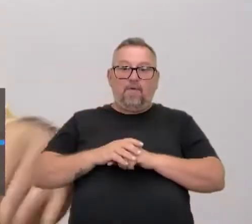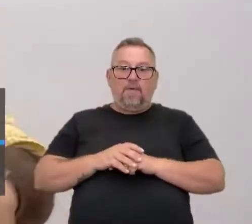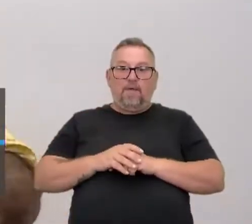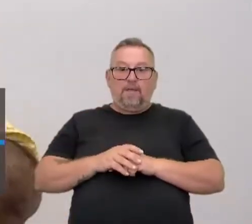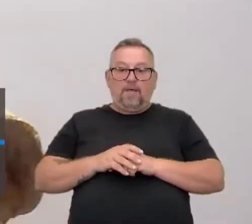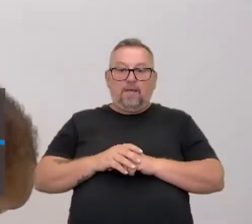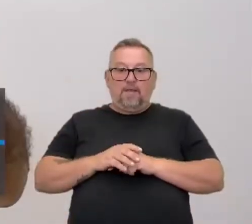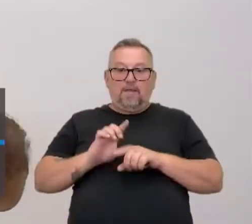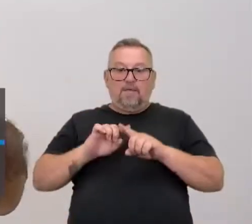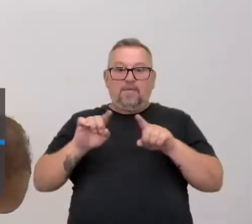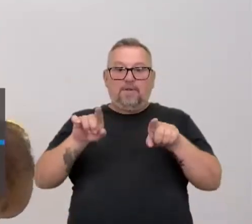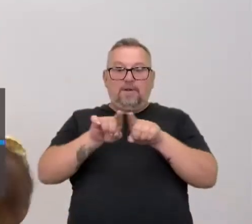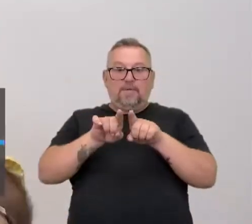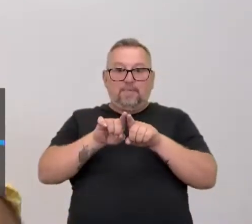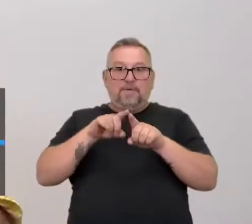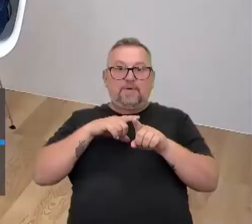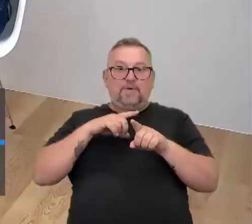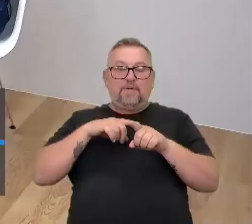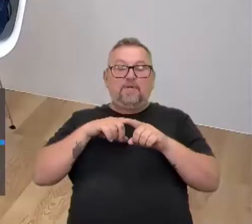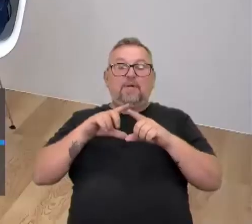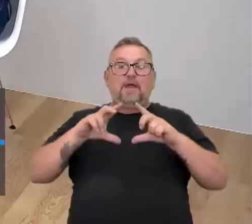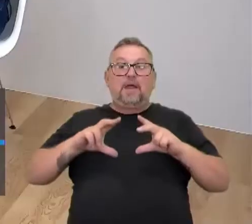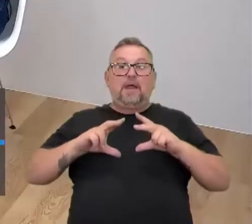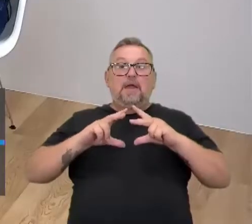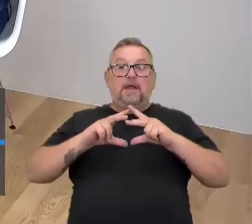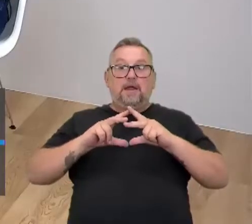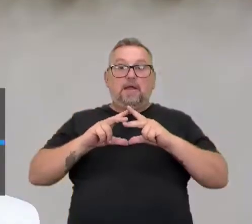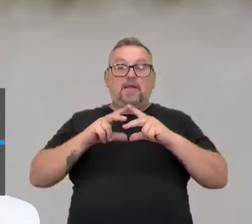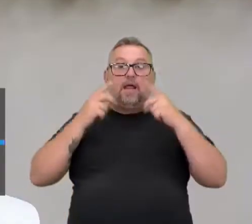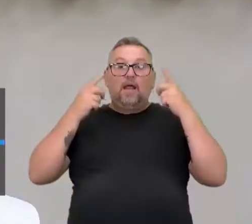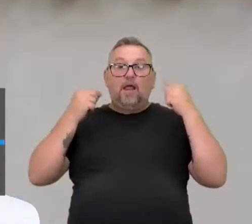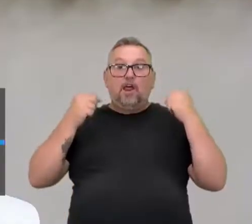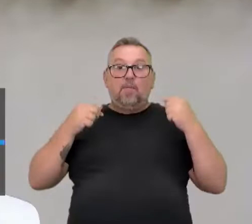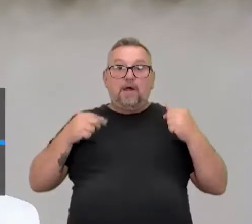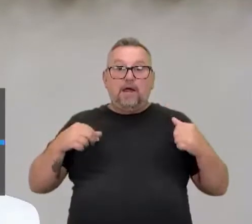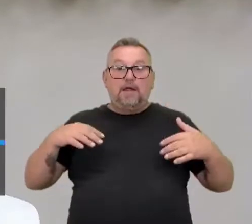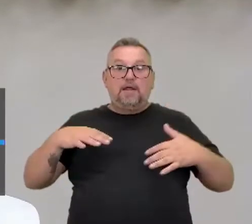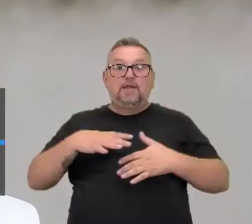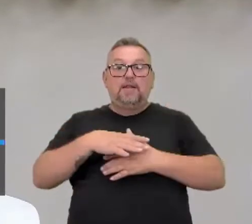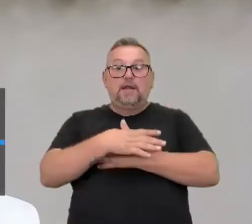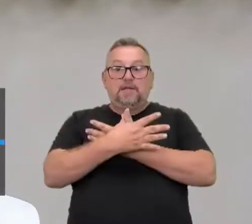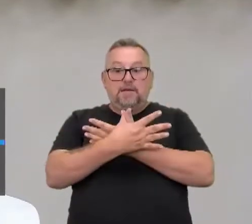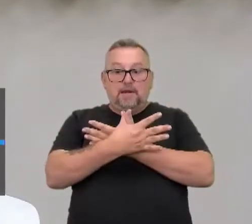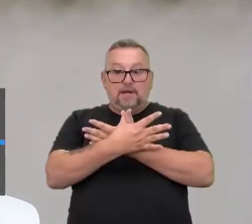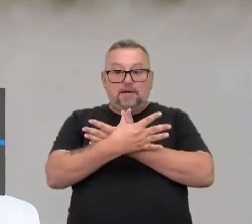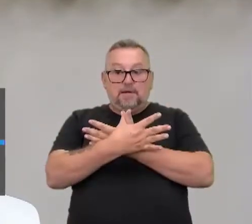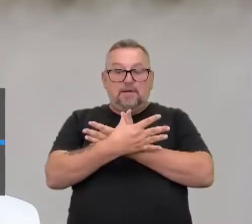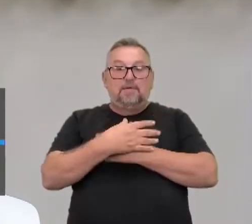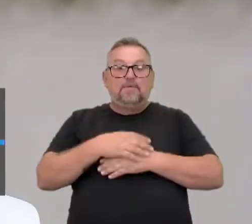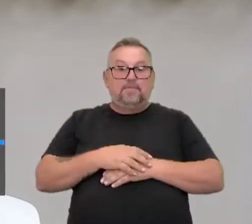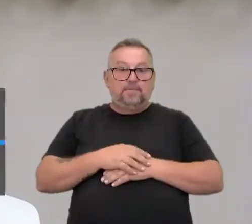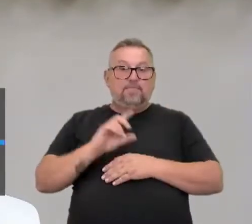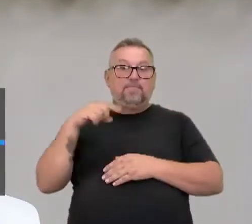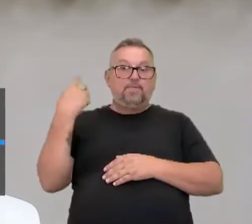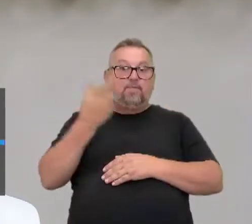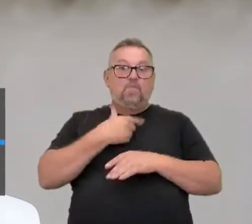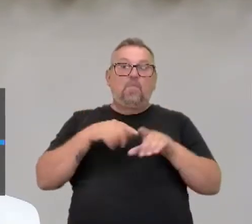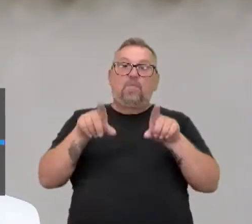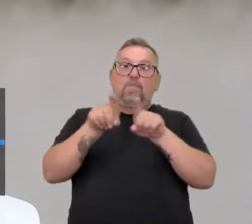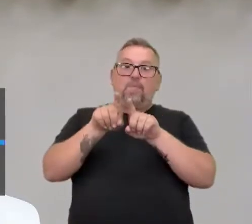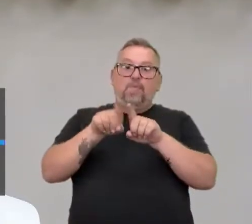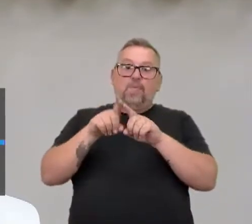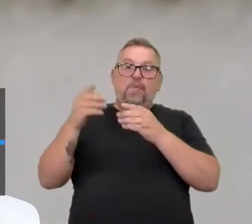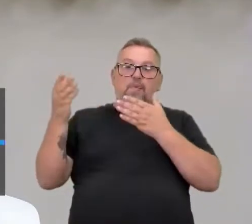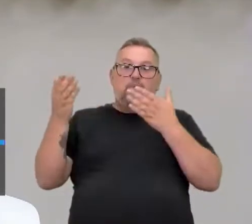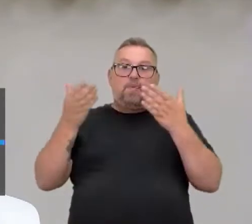incas, maias e astecas aqui na América. Perfeito, né? E aí, junto aí com a agricultura, a gente traz também a questão